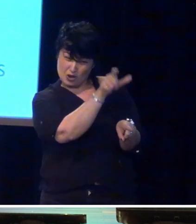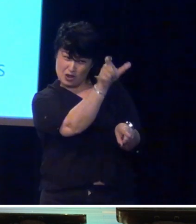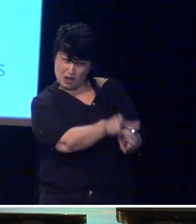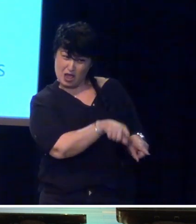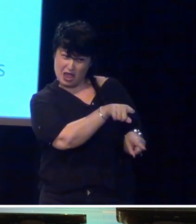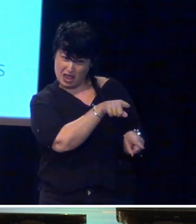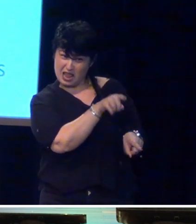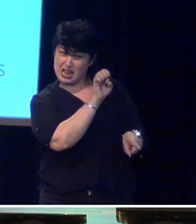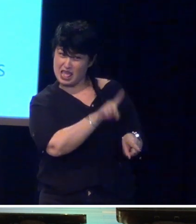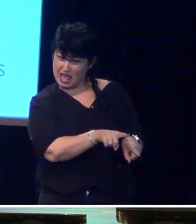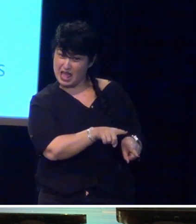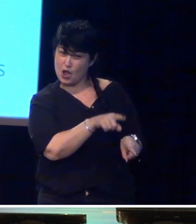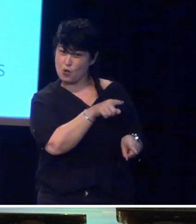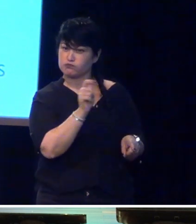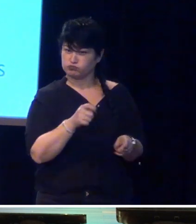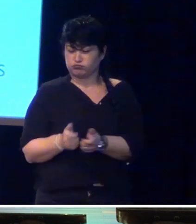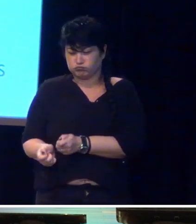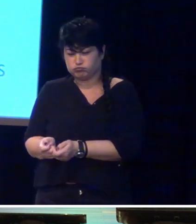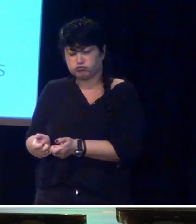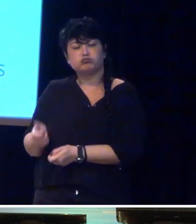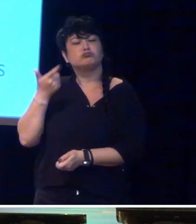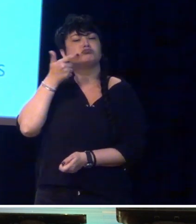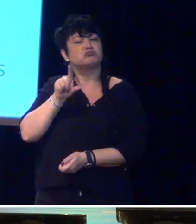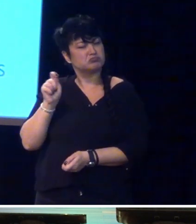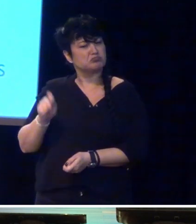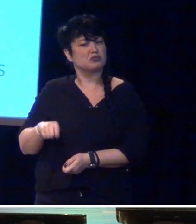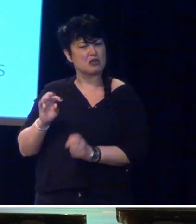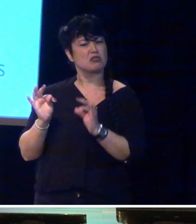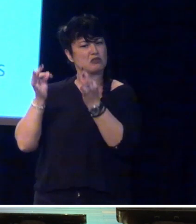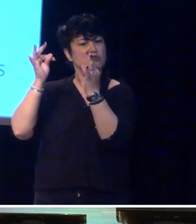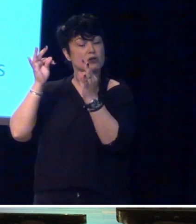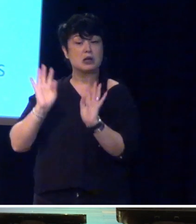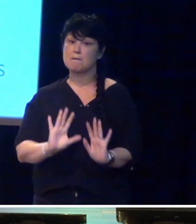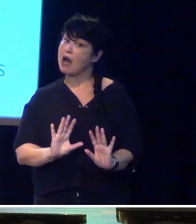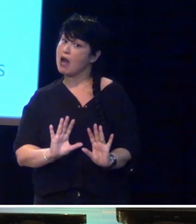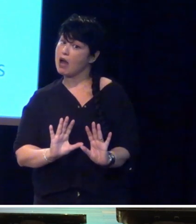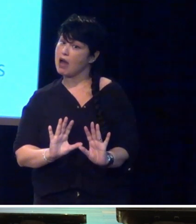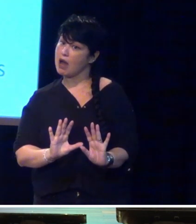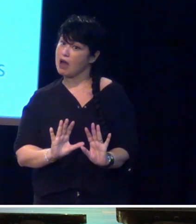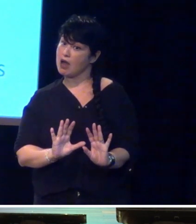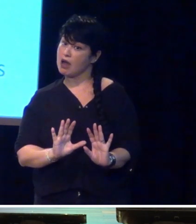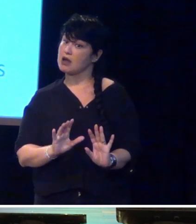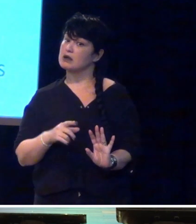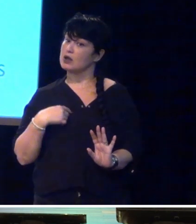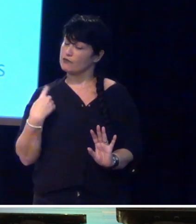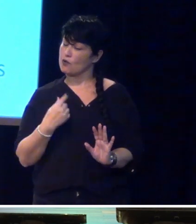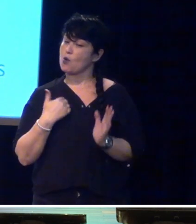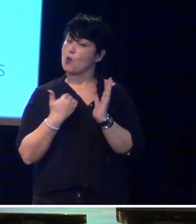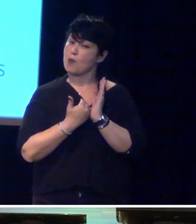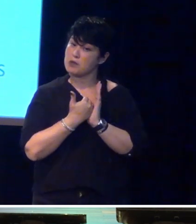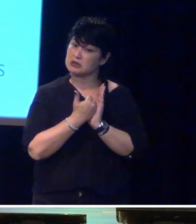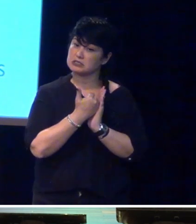aluno que domina a tecnologia, né? Mas vou